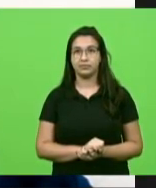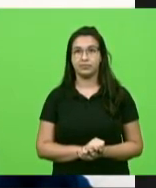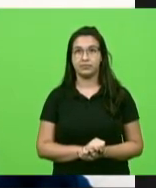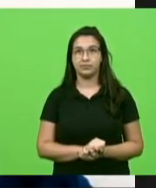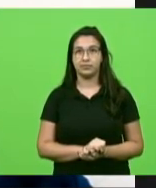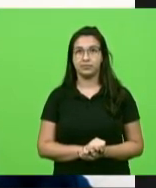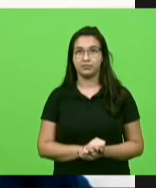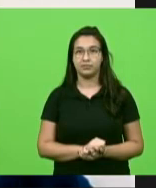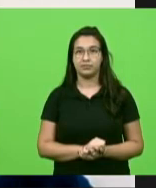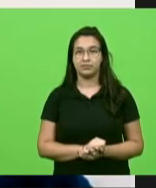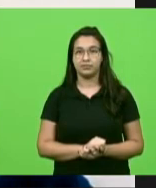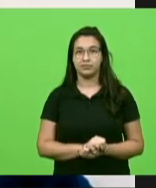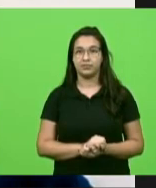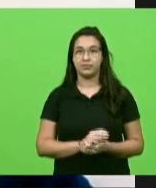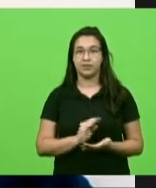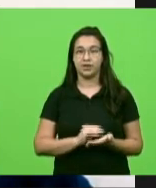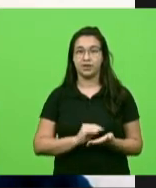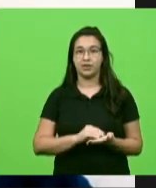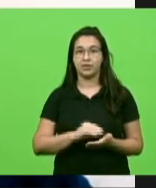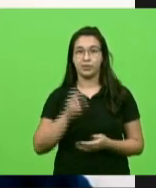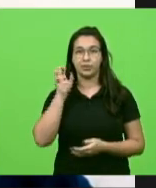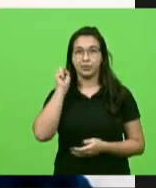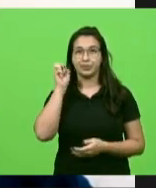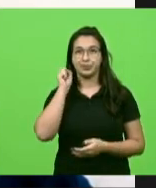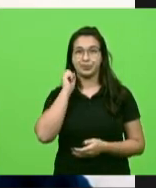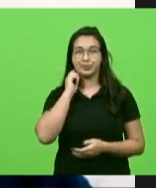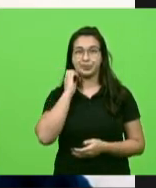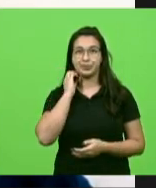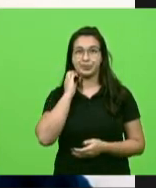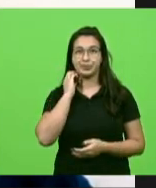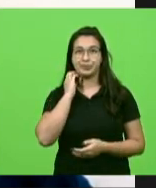é só falta conectar o som deputado